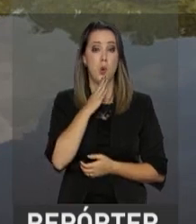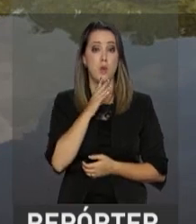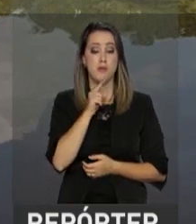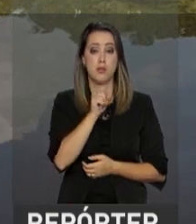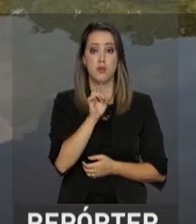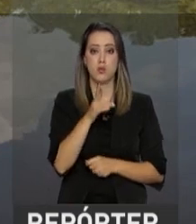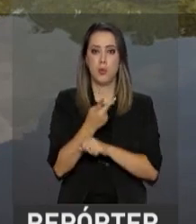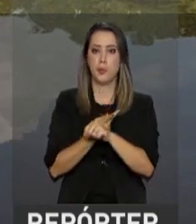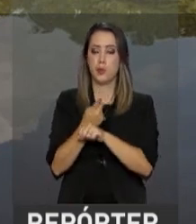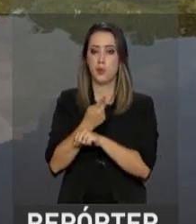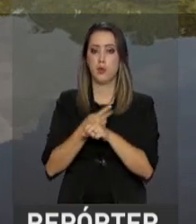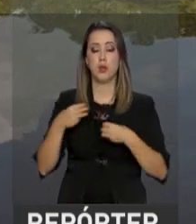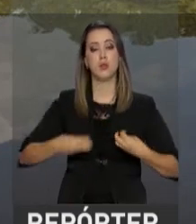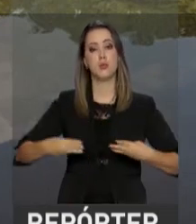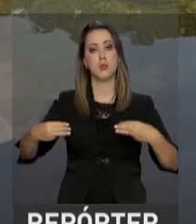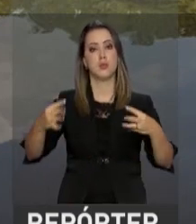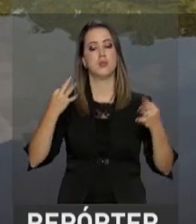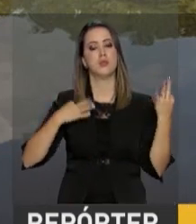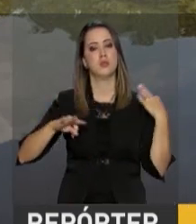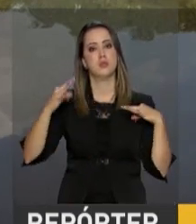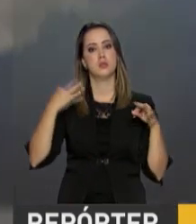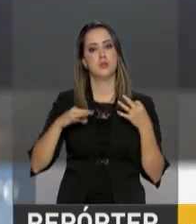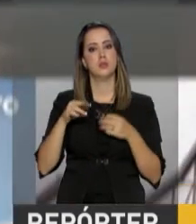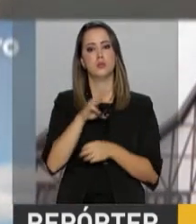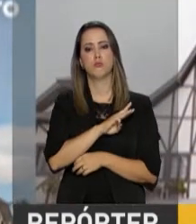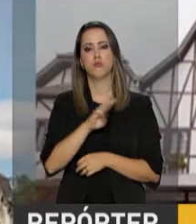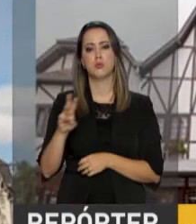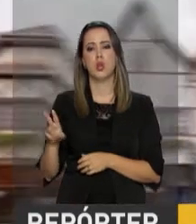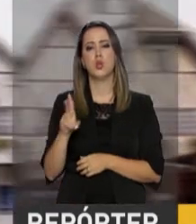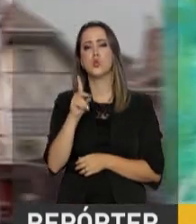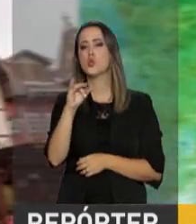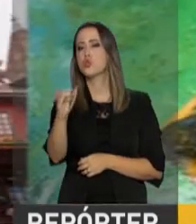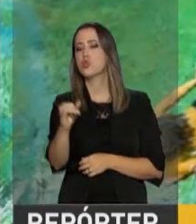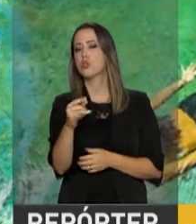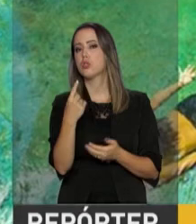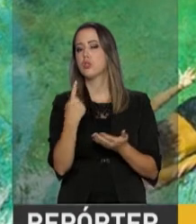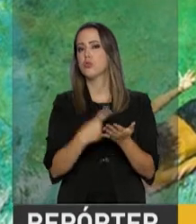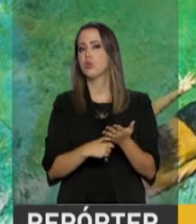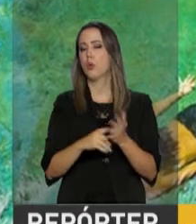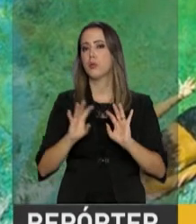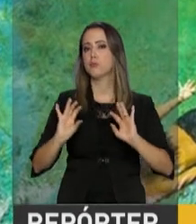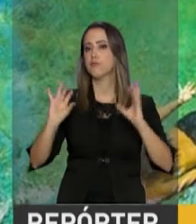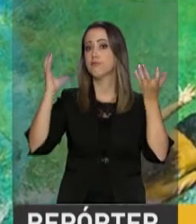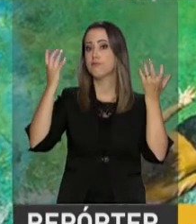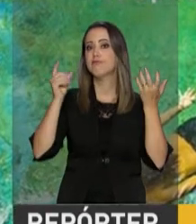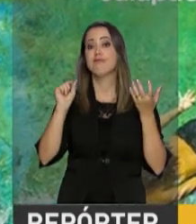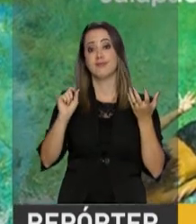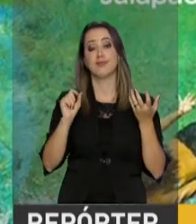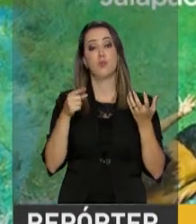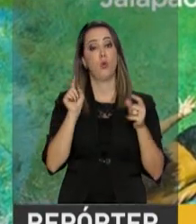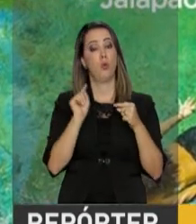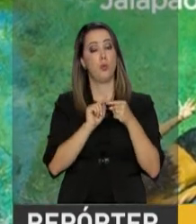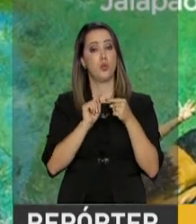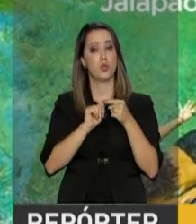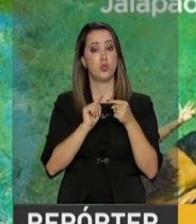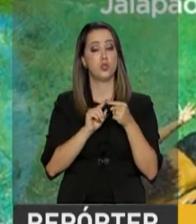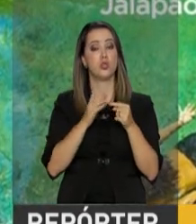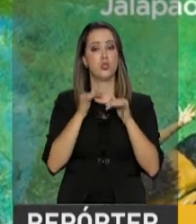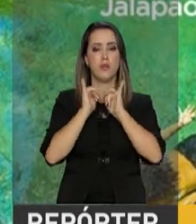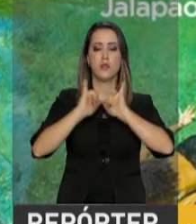procurar no site do ministério do turismo a seção calendário de eventos o objetivo do governo é divulgar os eventos